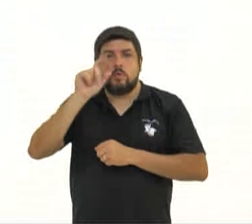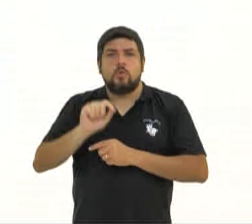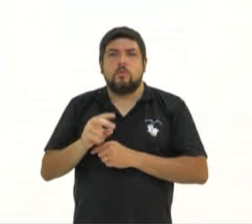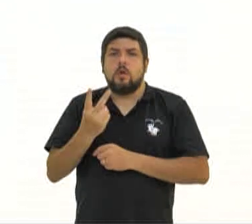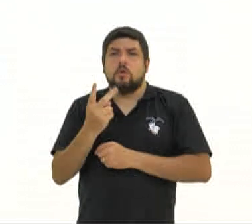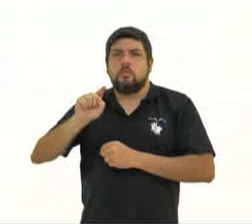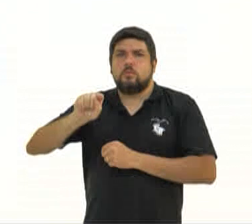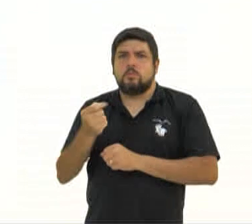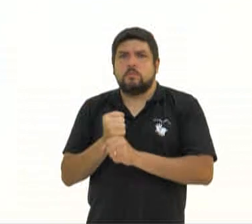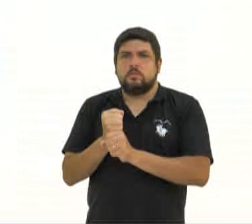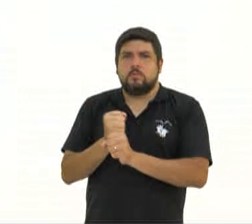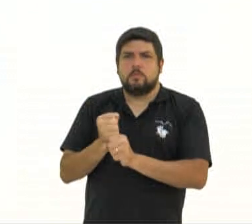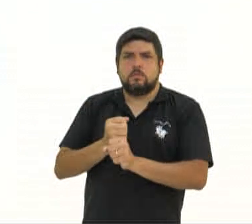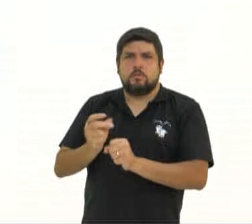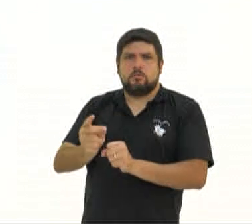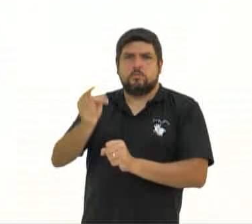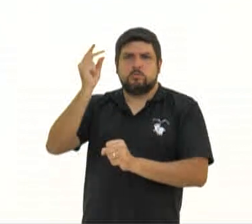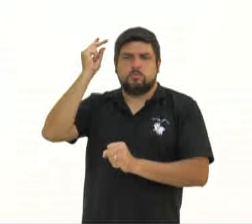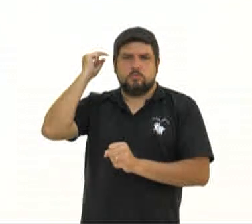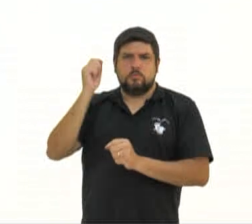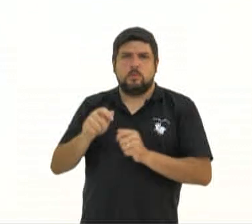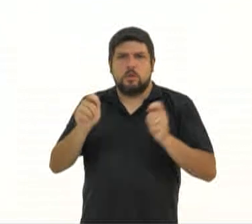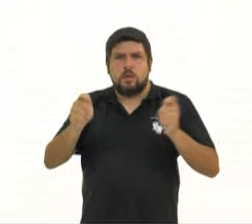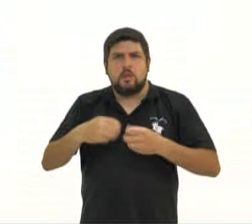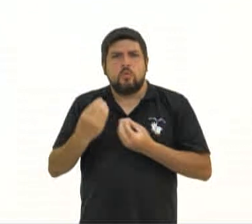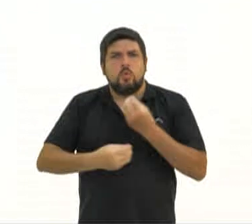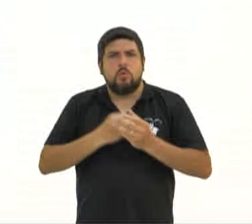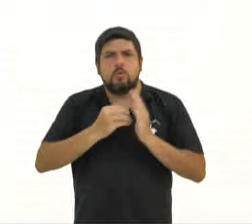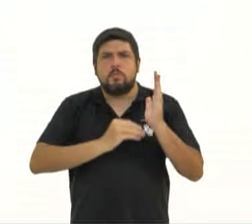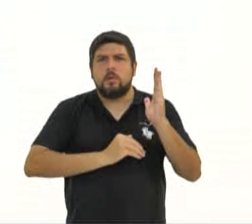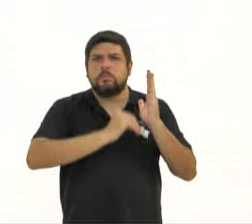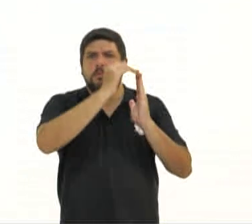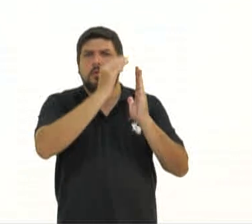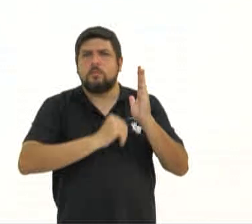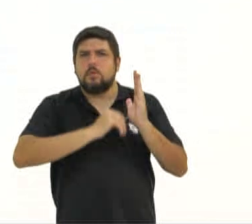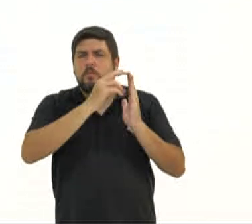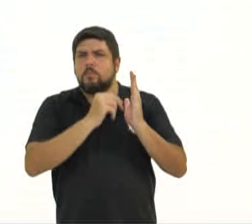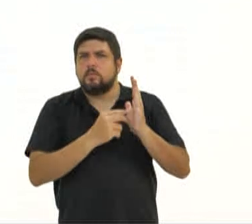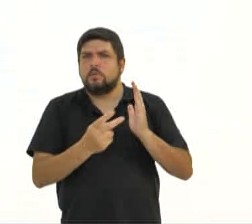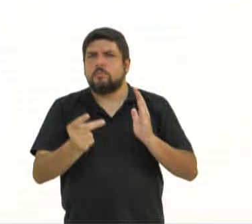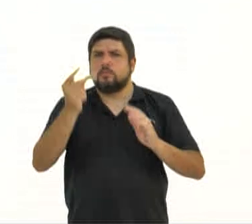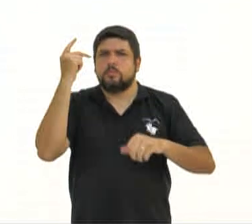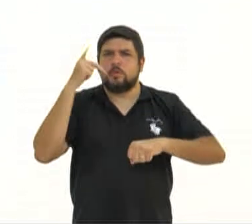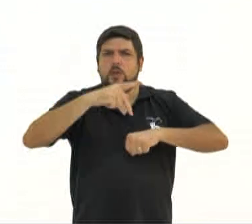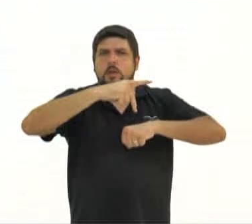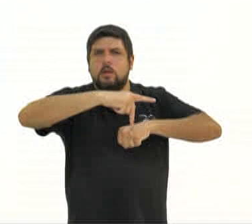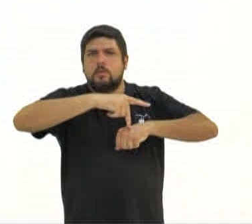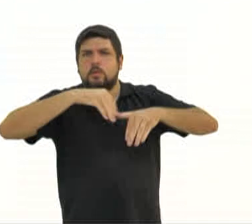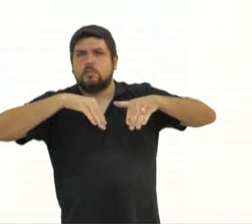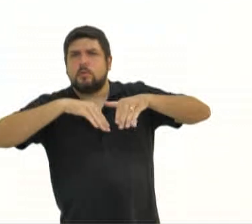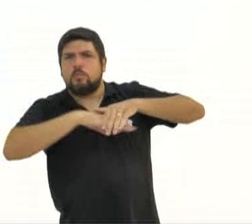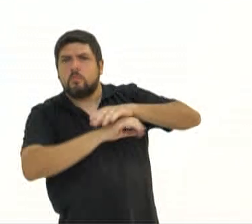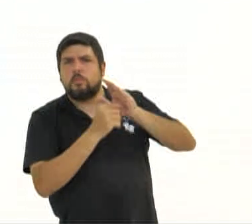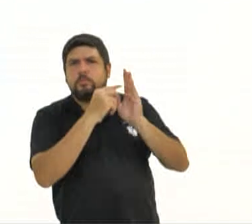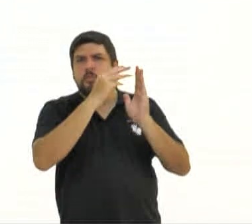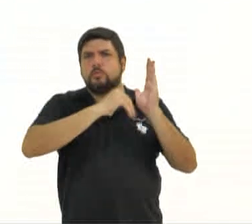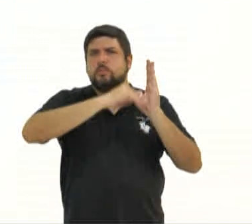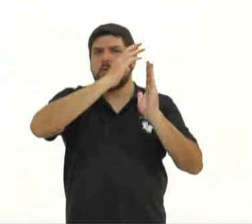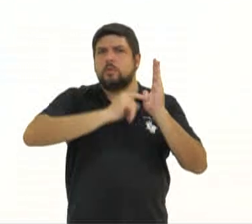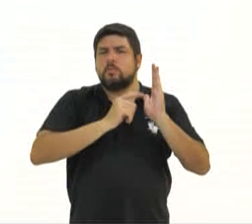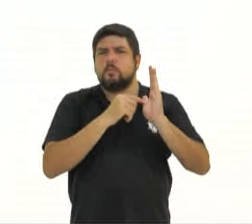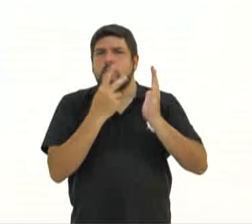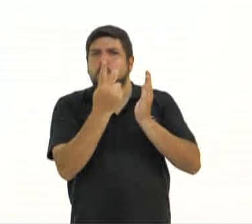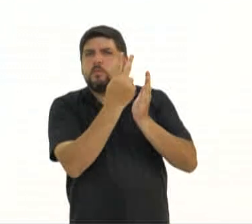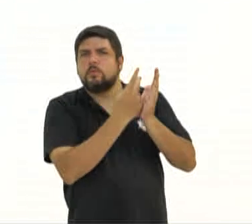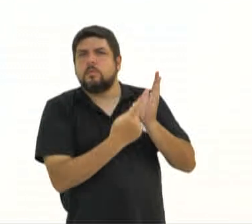2.000 anos. O pessoal consegue distinguir através de pinturas, né? Então através de pinturas rupestres lá, linkando novamente com a história, né? Existem